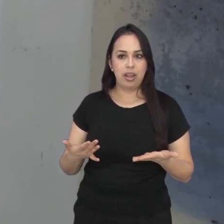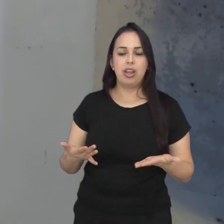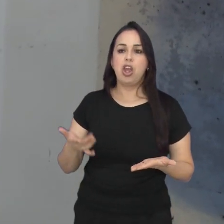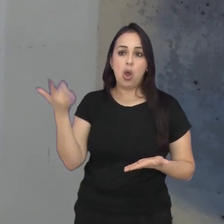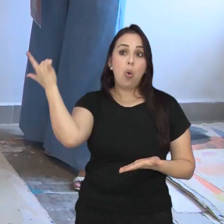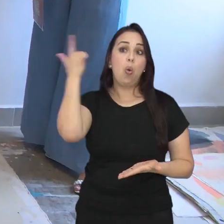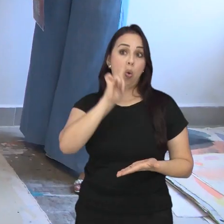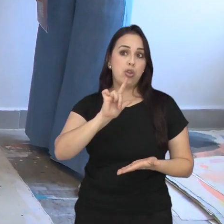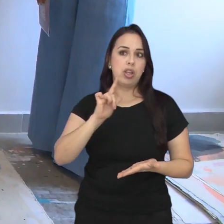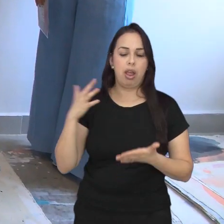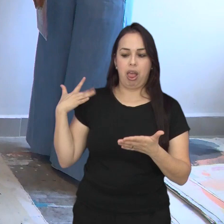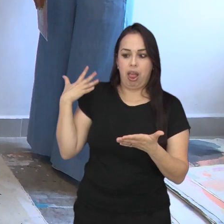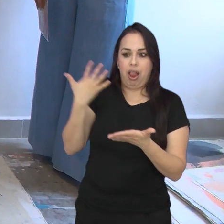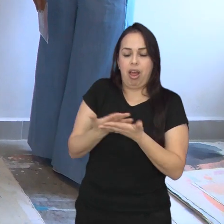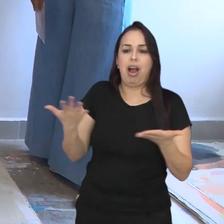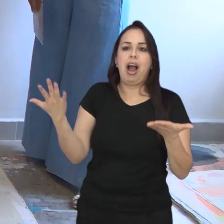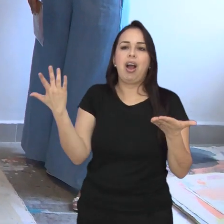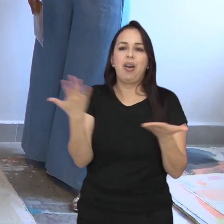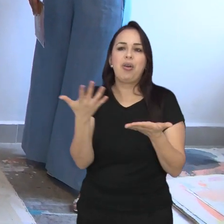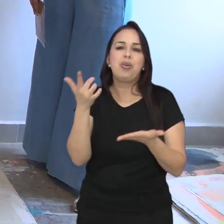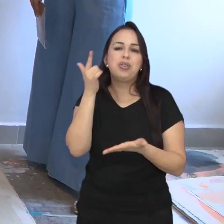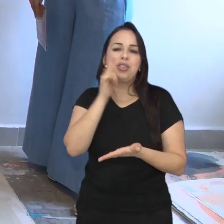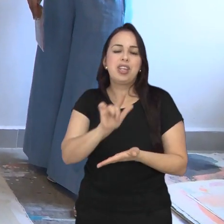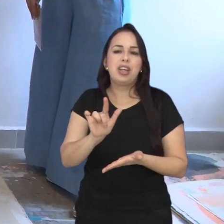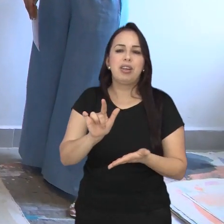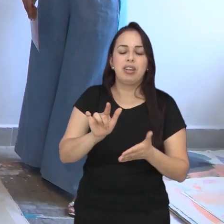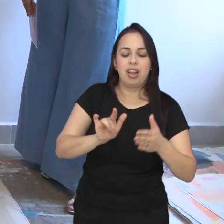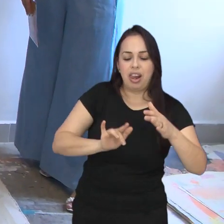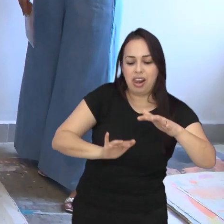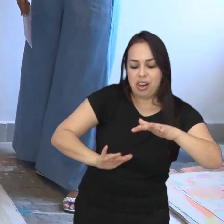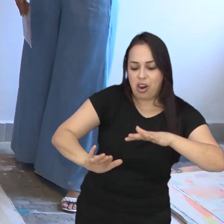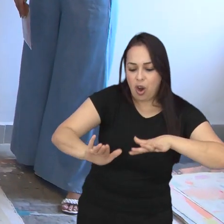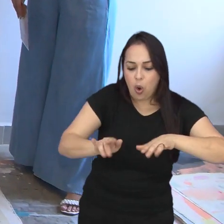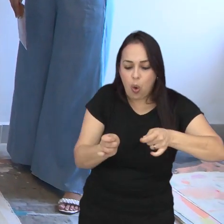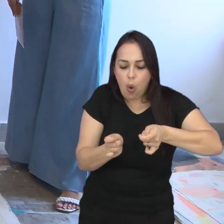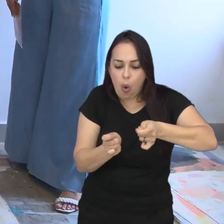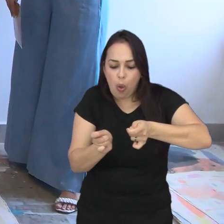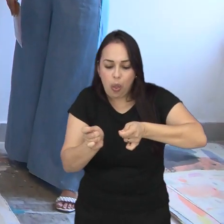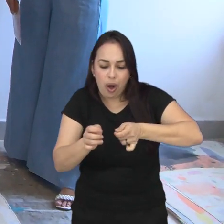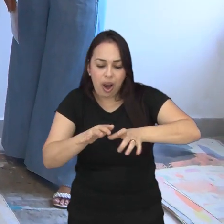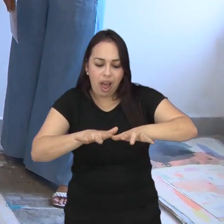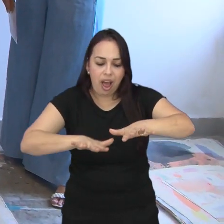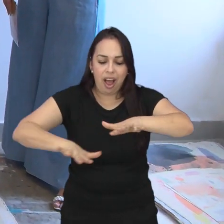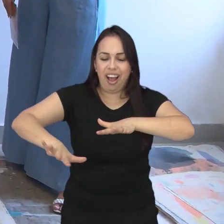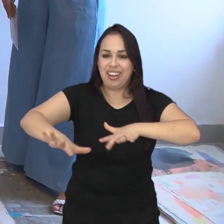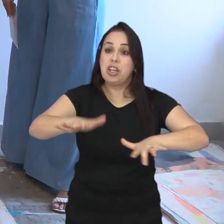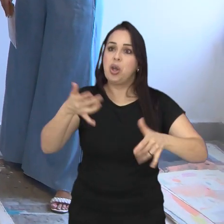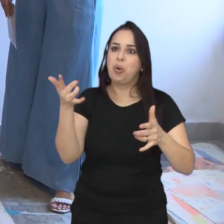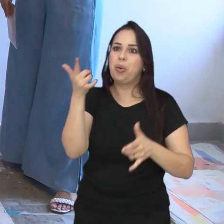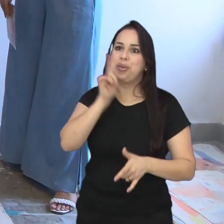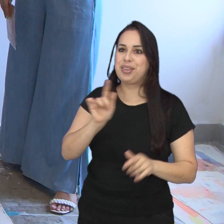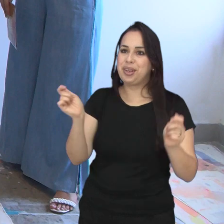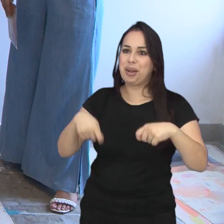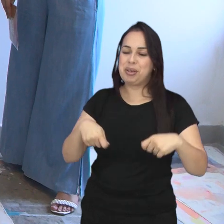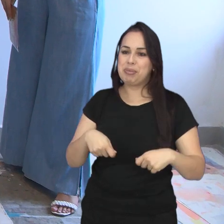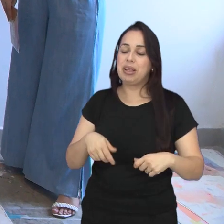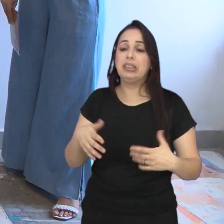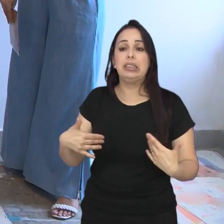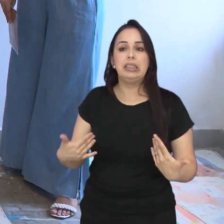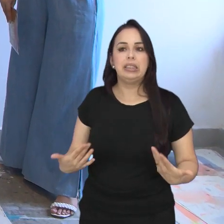agora, depois de tanto tempo, eu consigo conduzir a tinta, mesmo sendo assim uma tinta muito dissolvida,